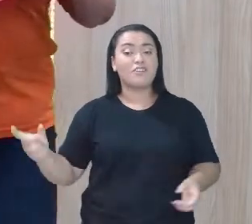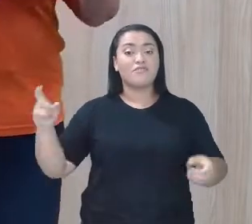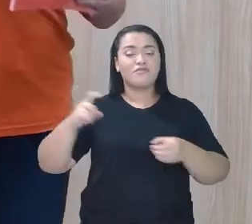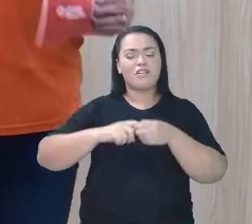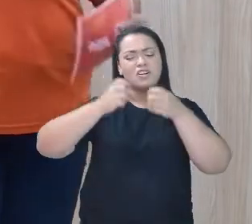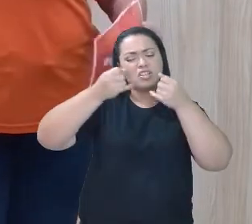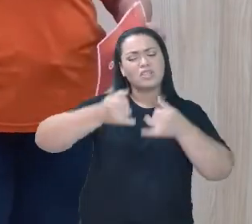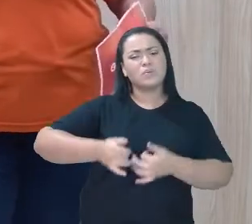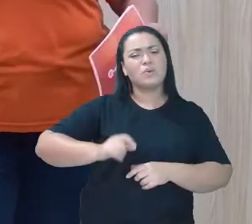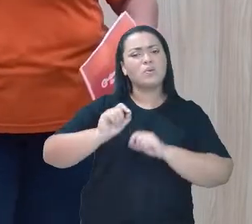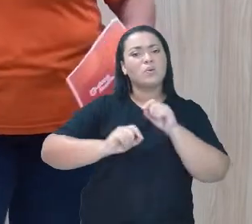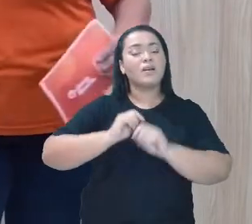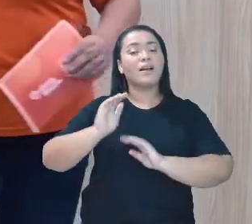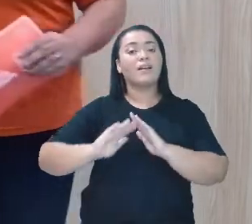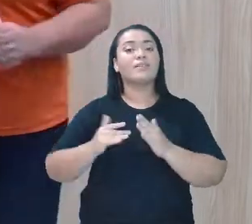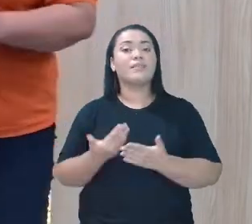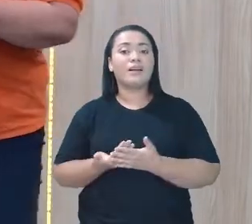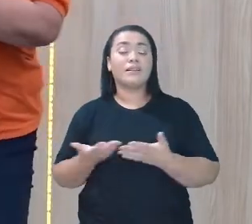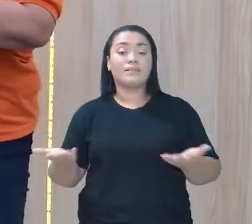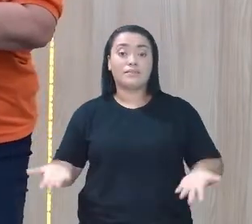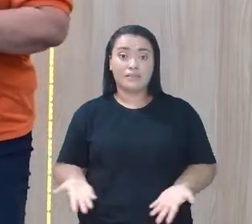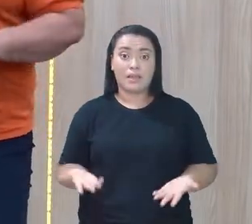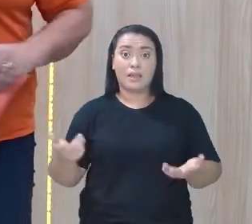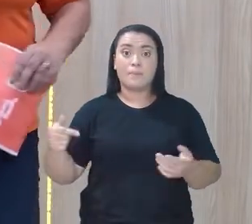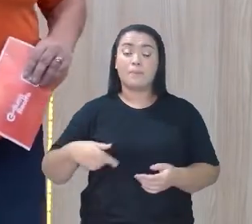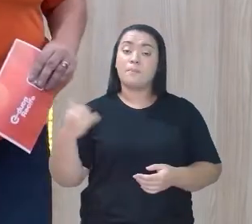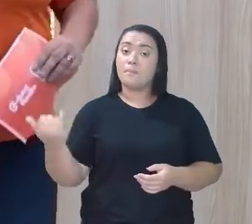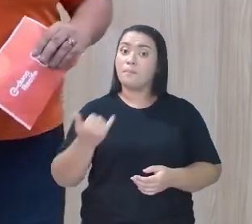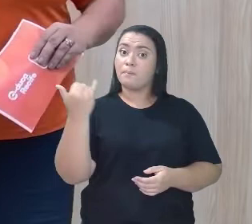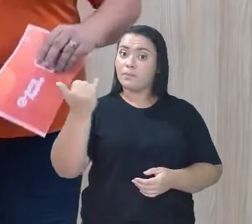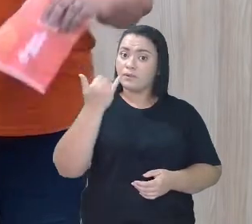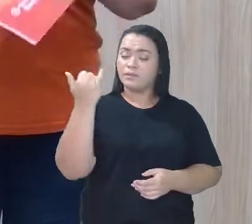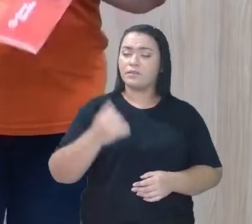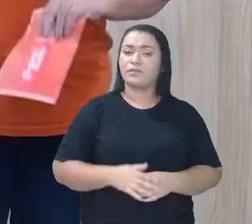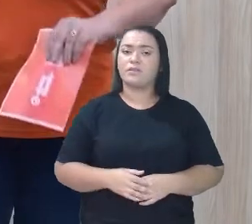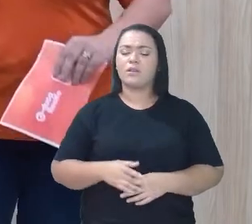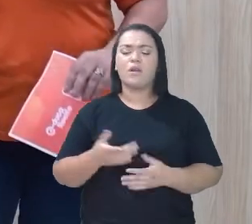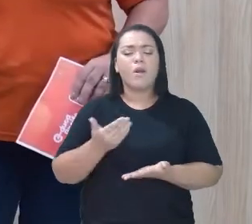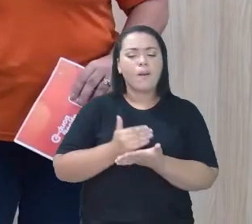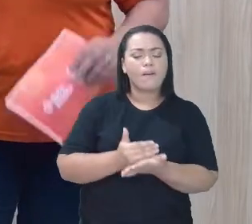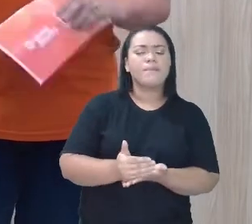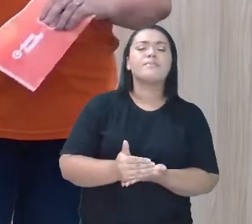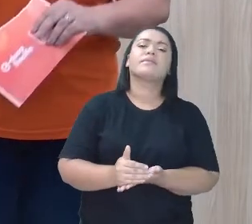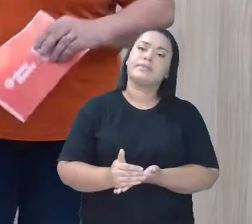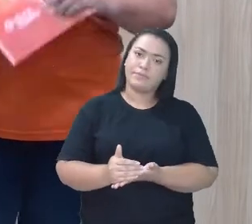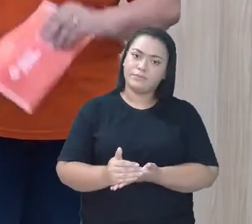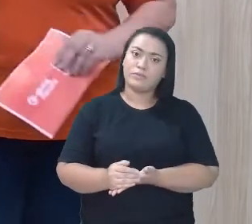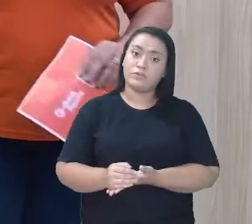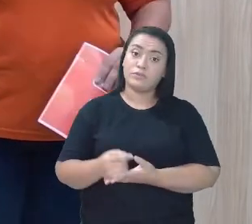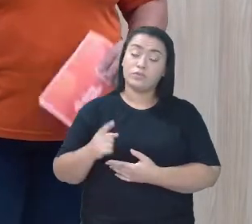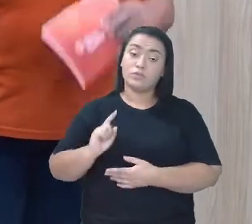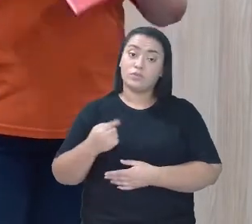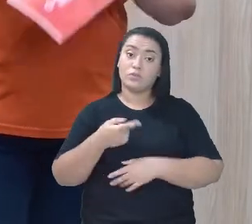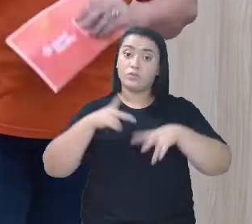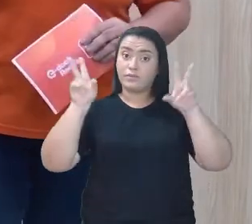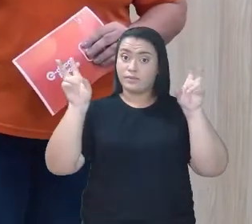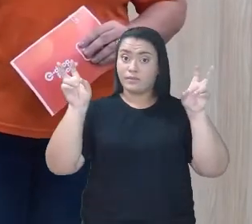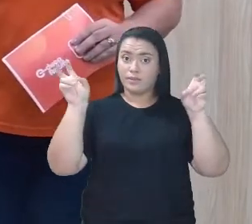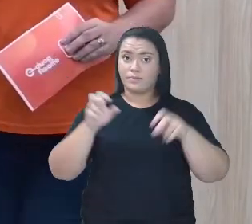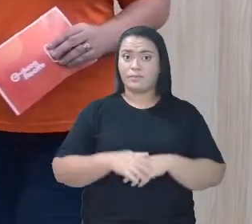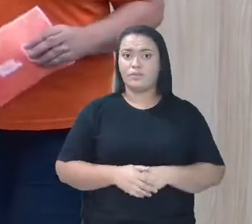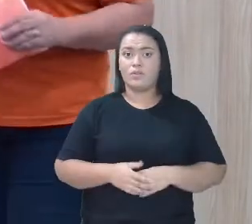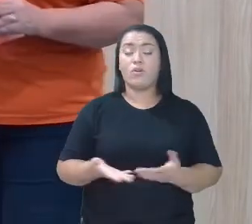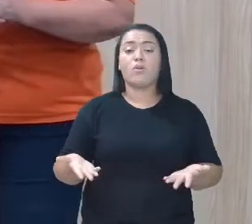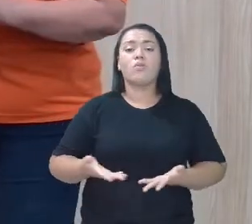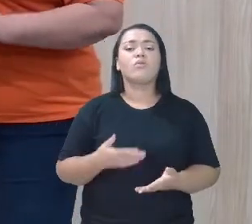volta, explicando o que é a nossa escola. Então, é bem importante aí agora a gente começar o nosso tema. E a gente